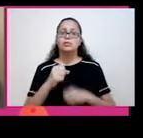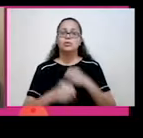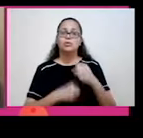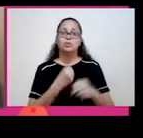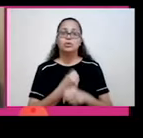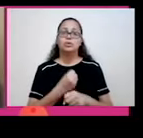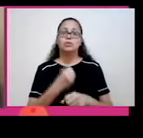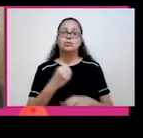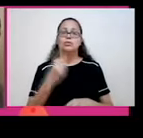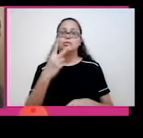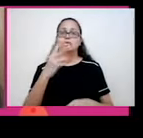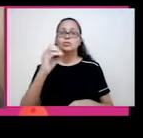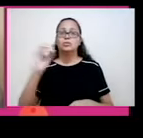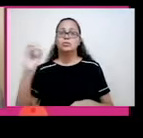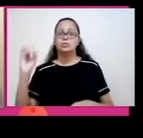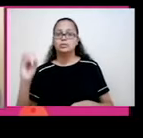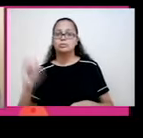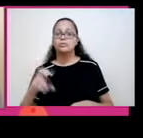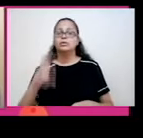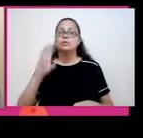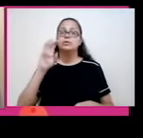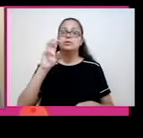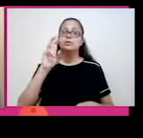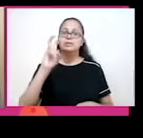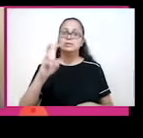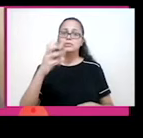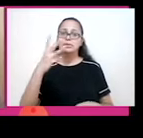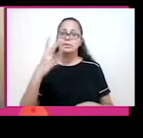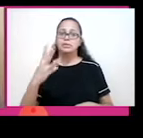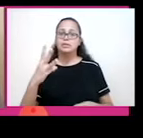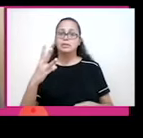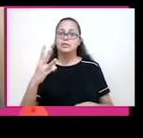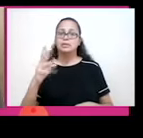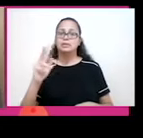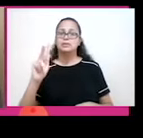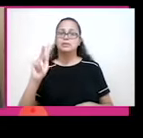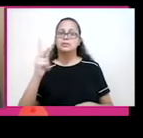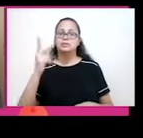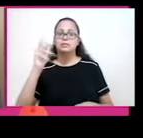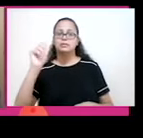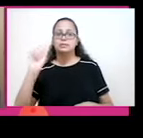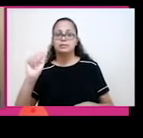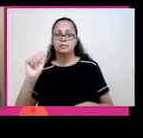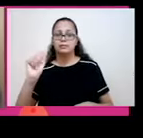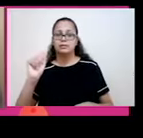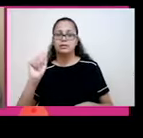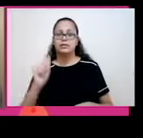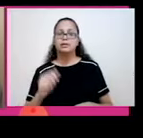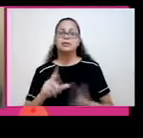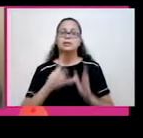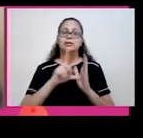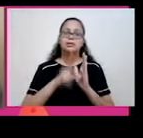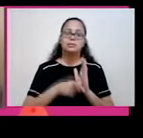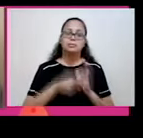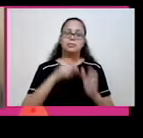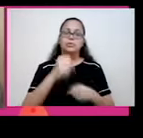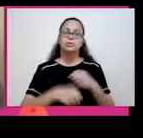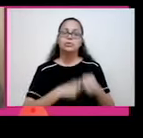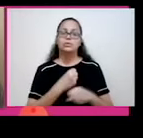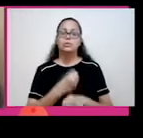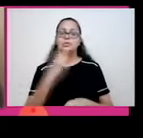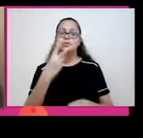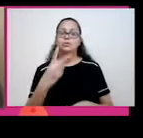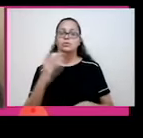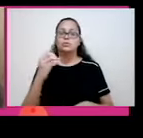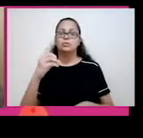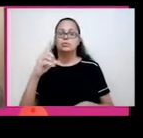era de 53 hectares, em 2015, 15 anos depois, passou para 66. Então houve um aumento expressivo aí,